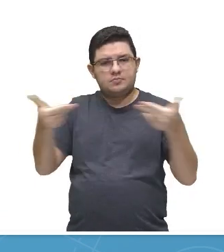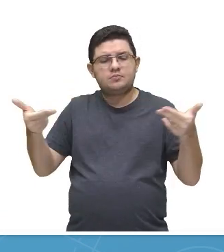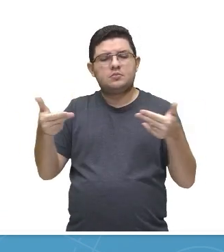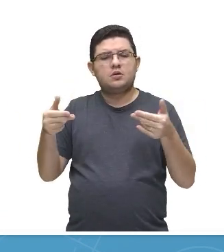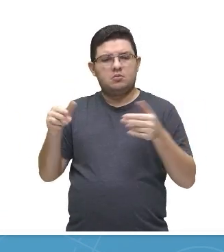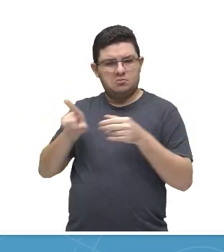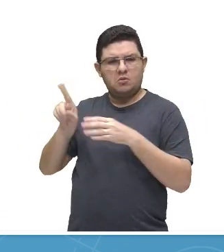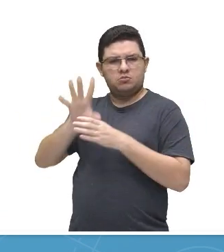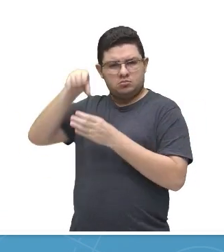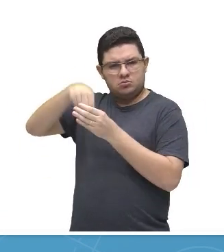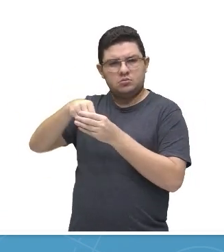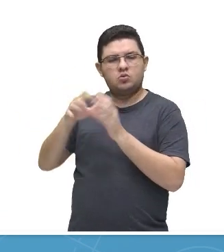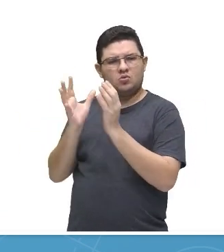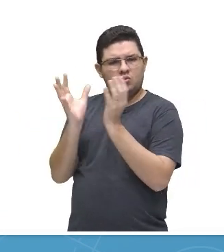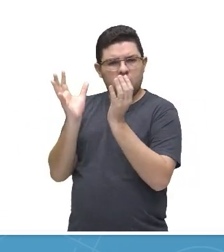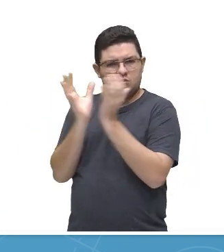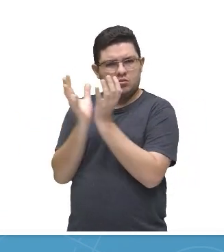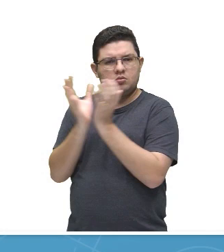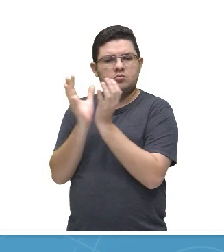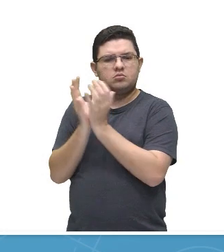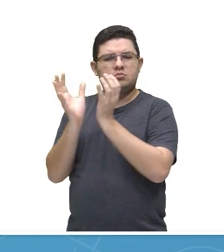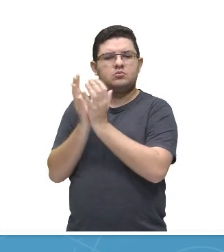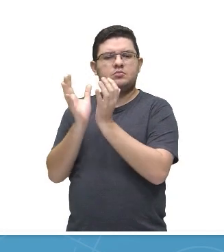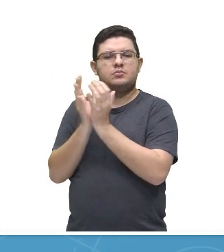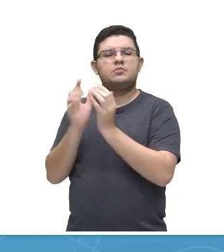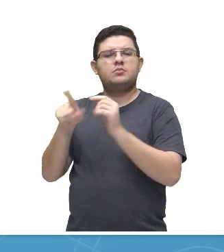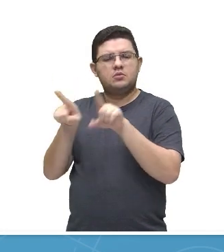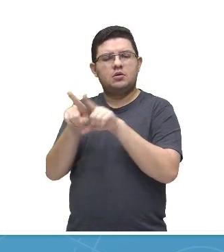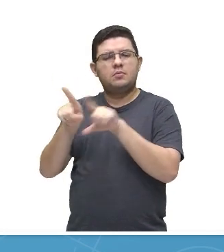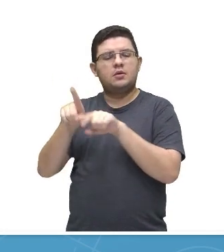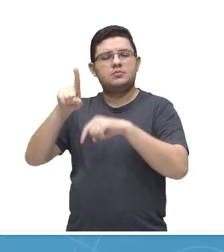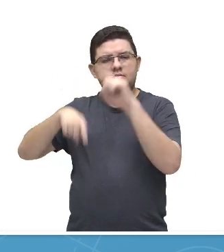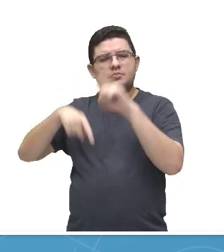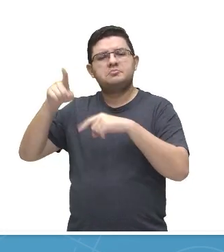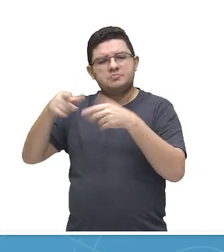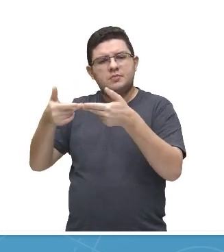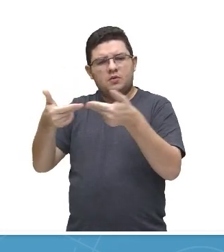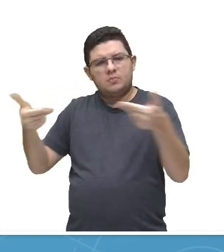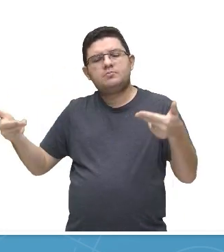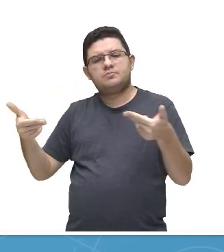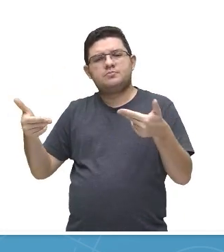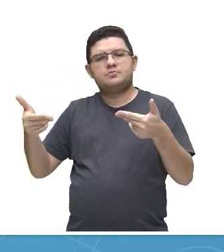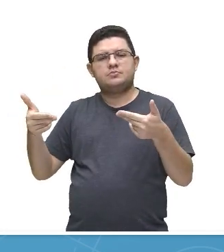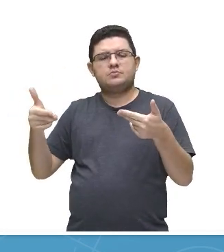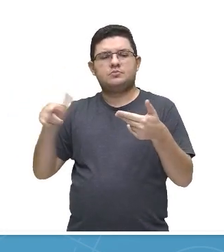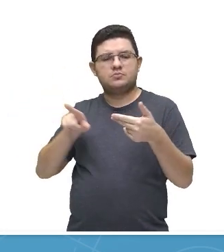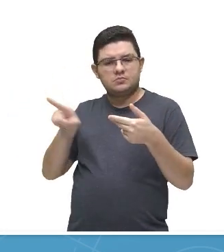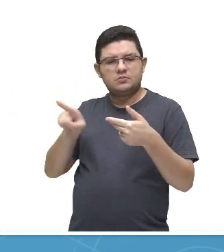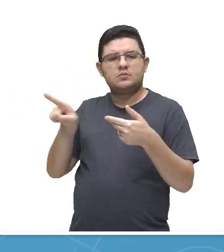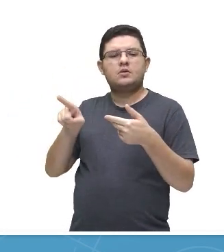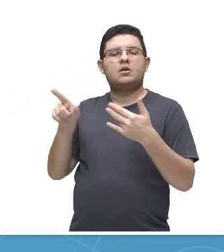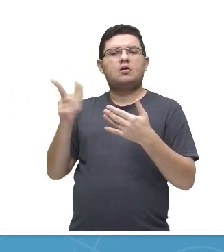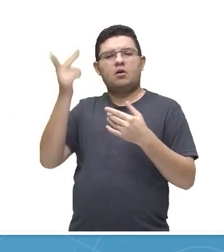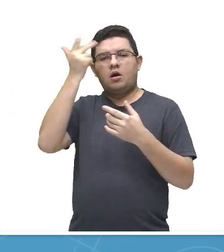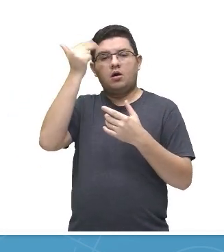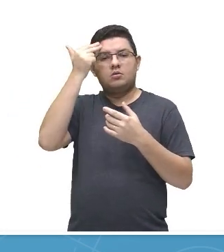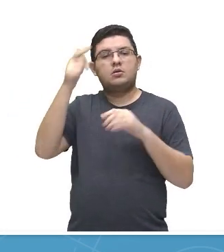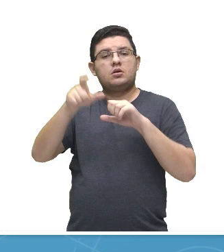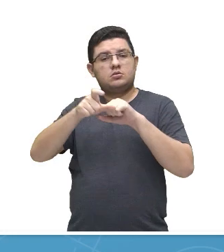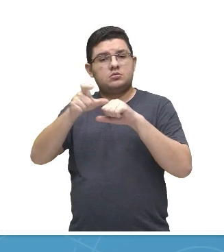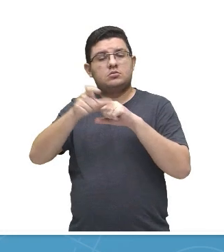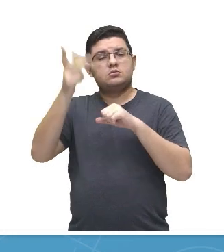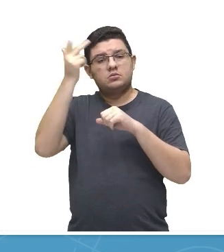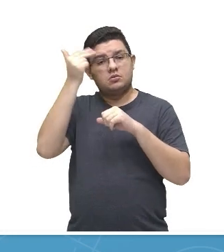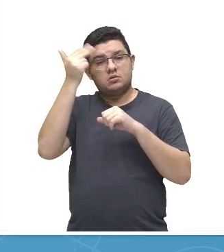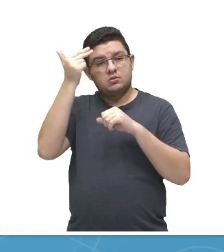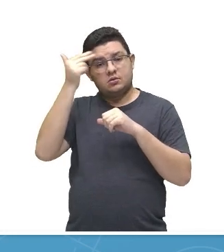se eu quiser. Telefone é um substantivo comum, porque está incluso no mundo, né, nessa